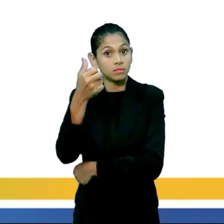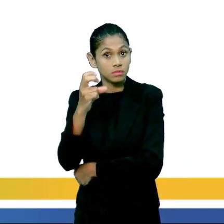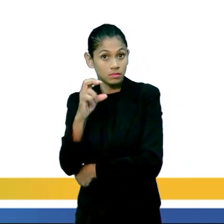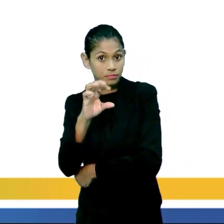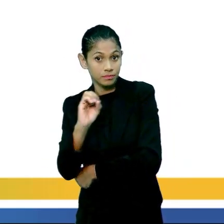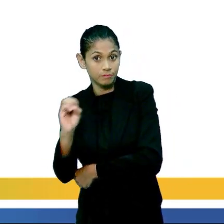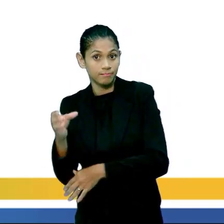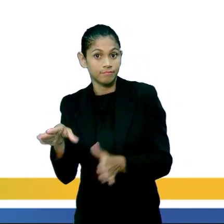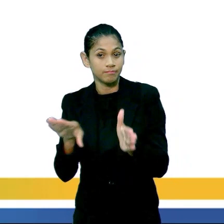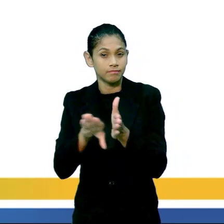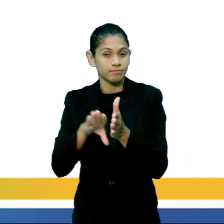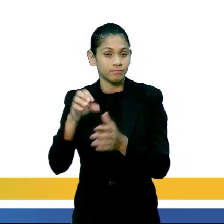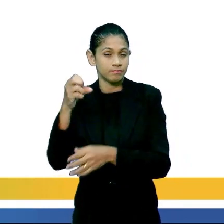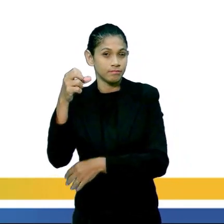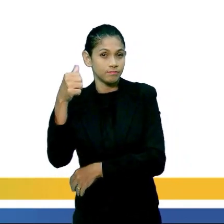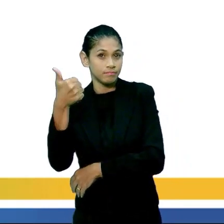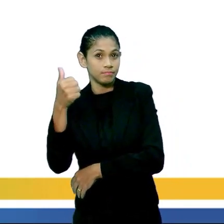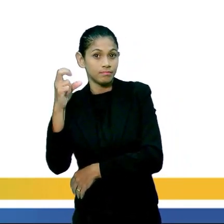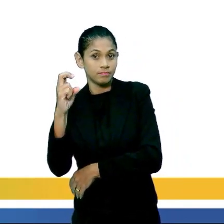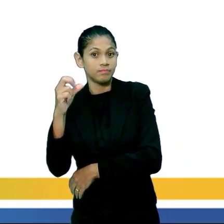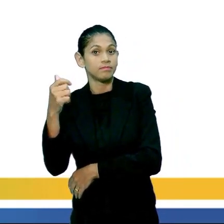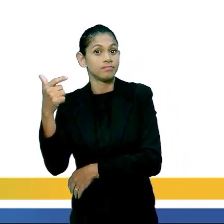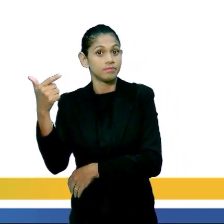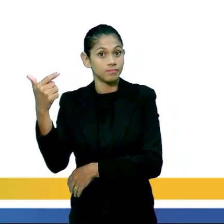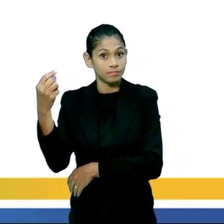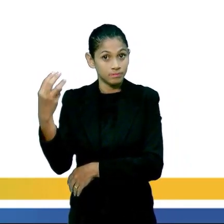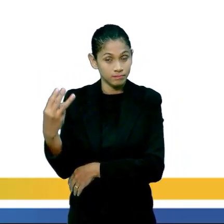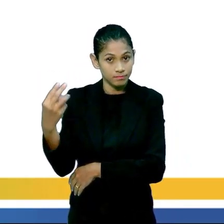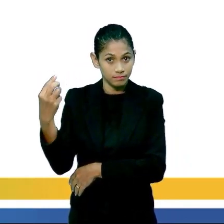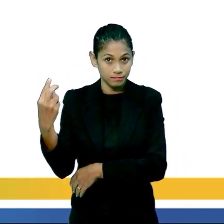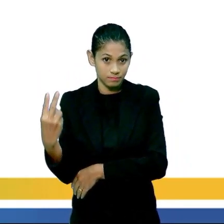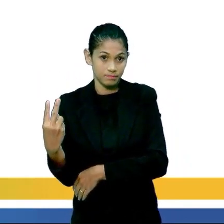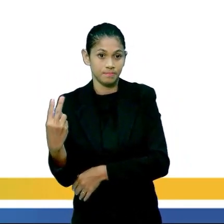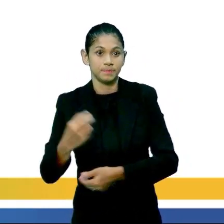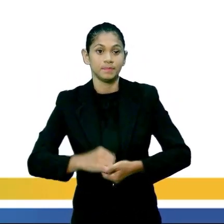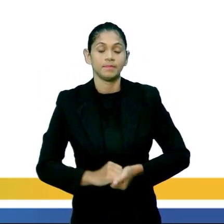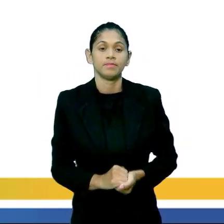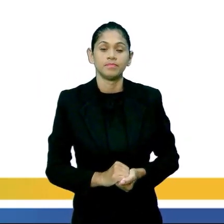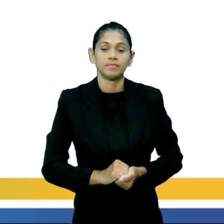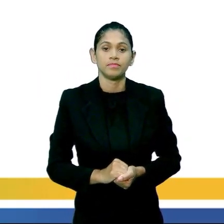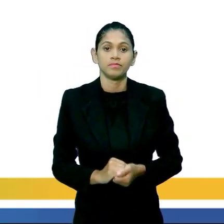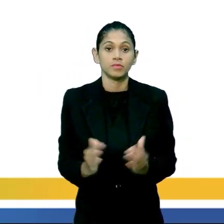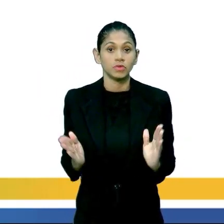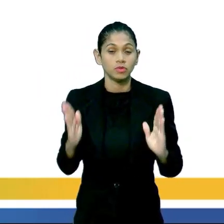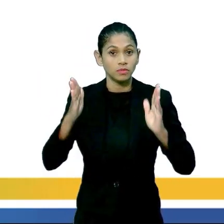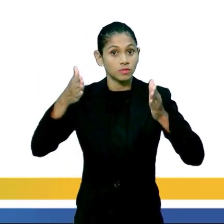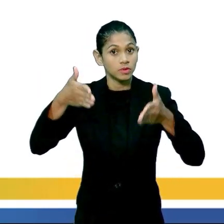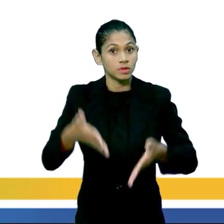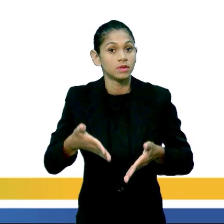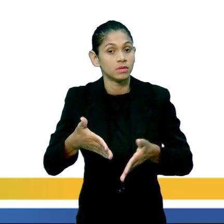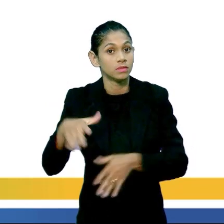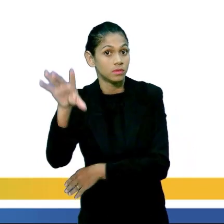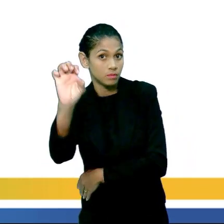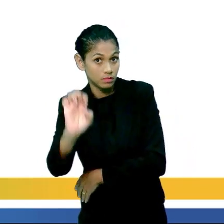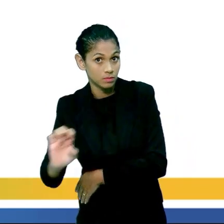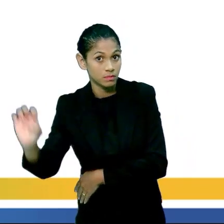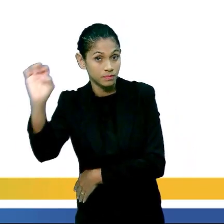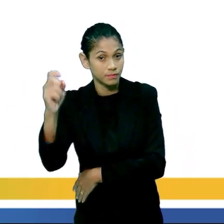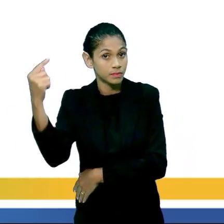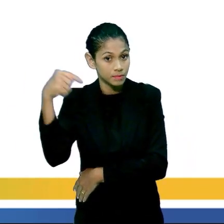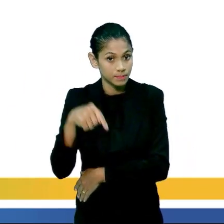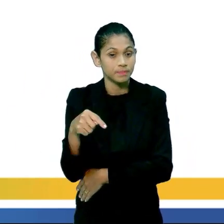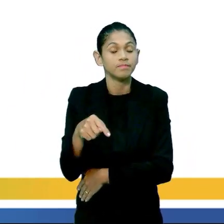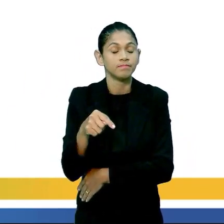marcado pelo início da chegada desses povos, né, dos europeus. O rei de Portugal,